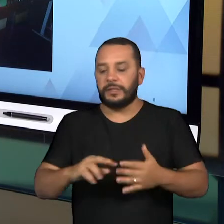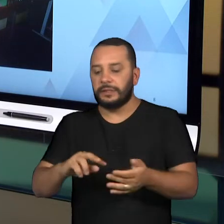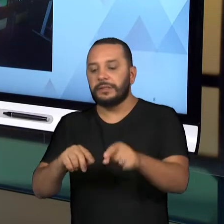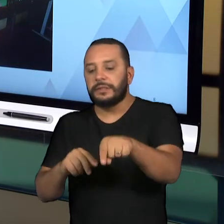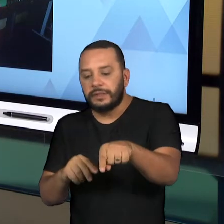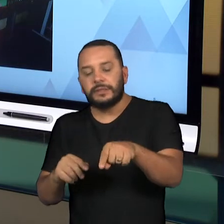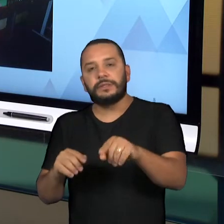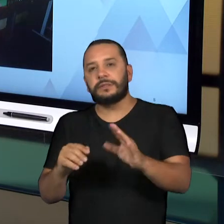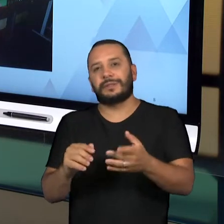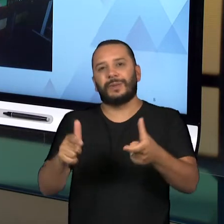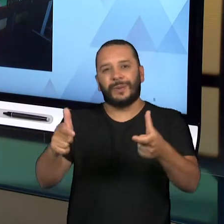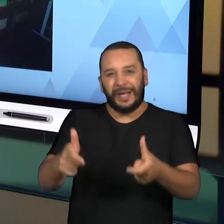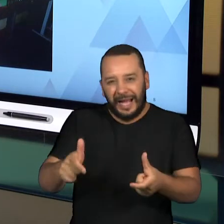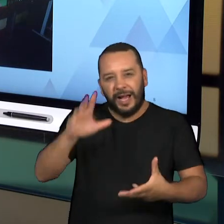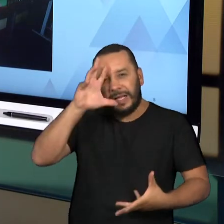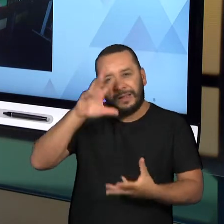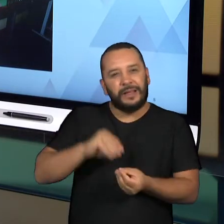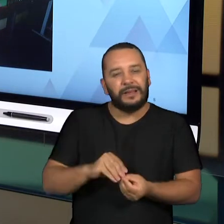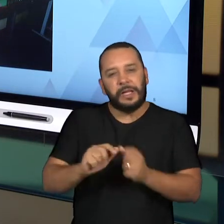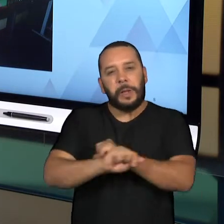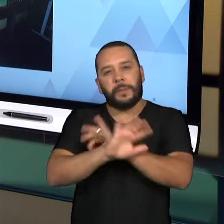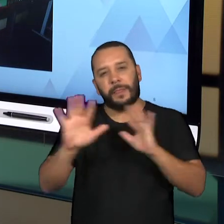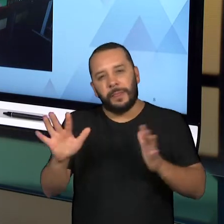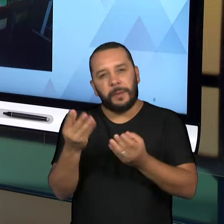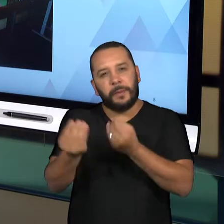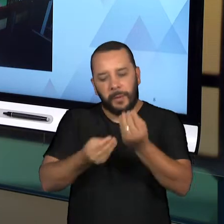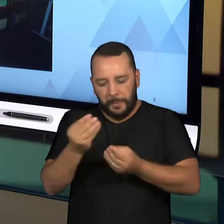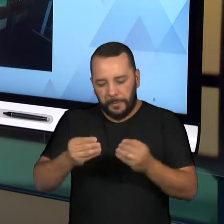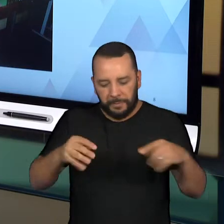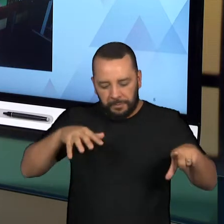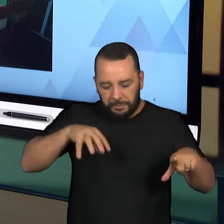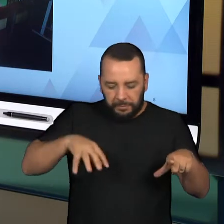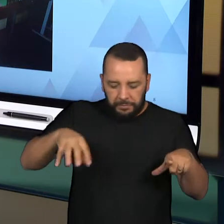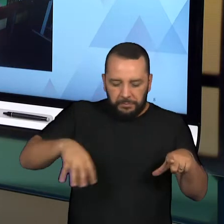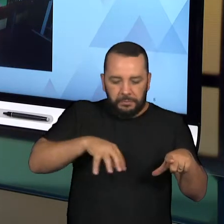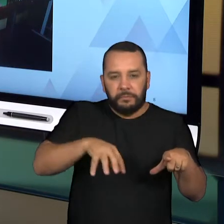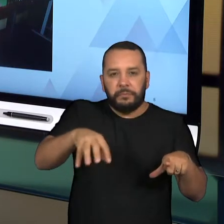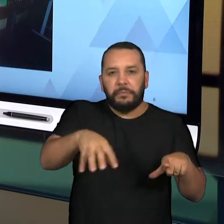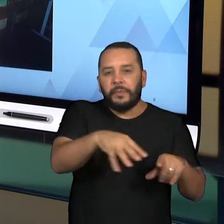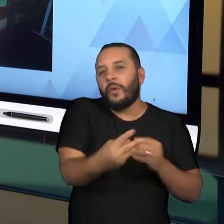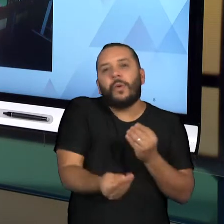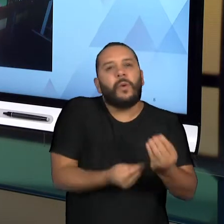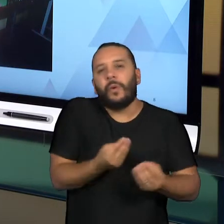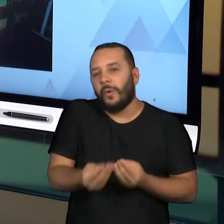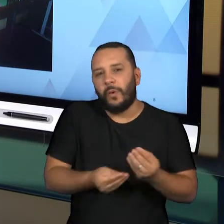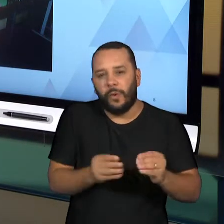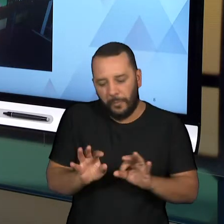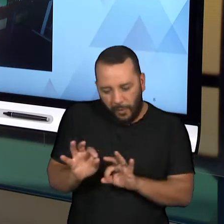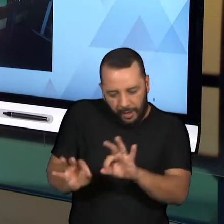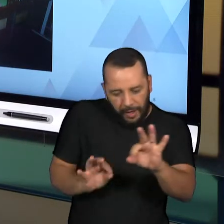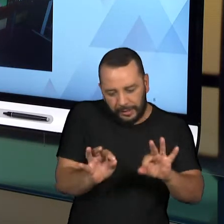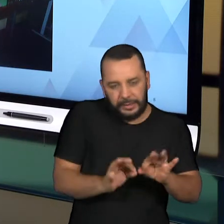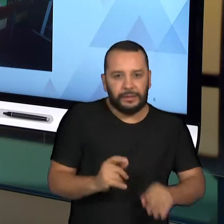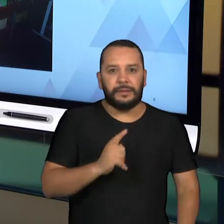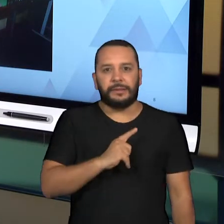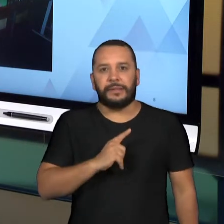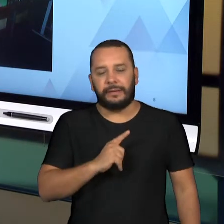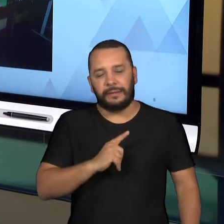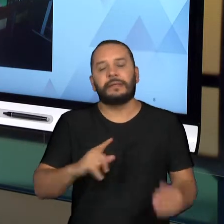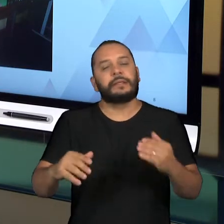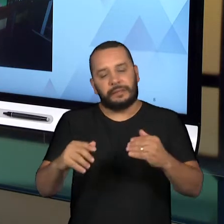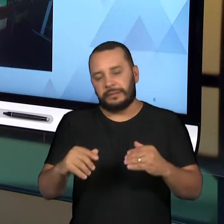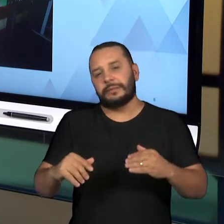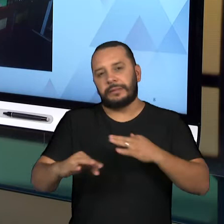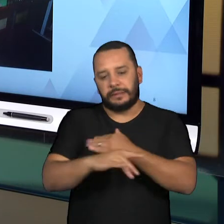de lugar né começa a entender como que as coisas estão organizados então numa